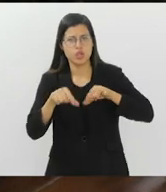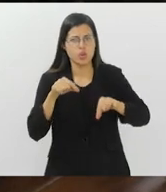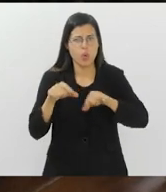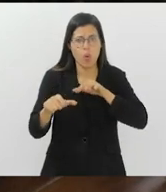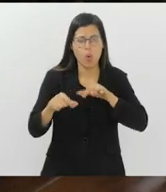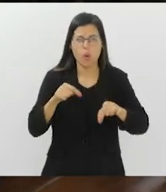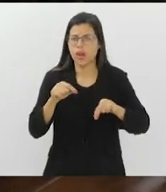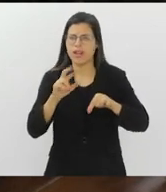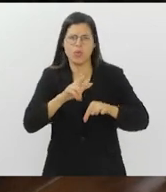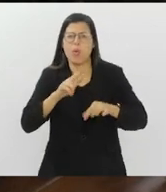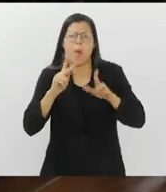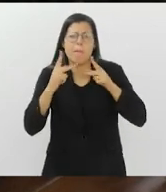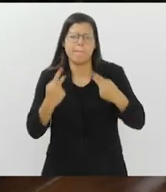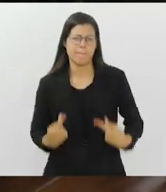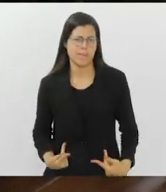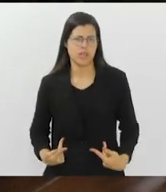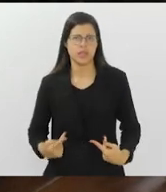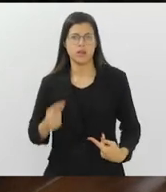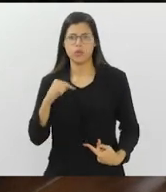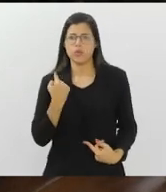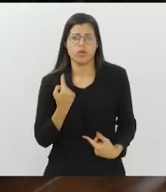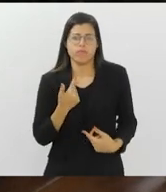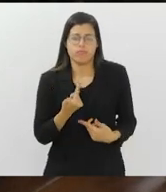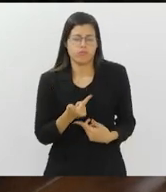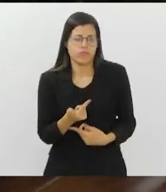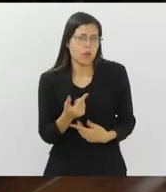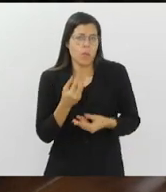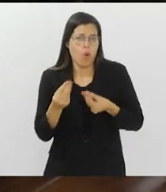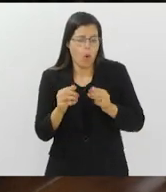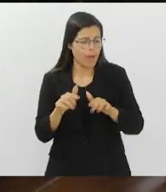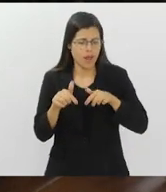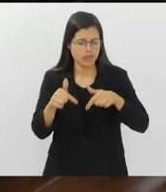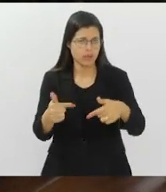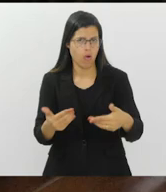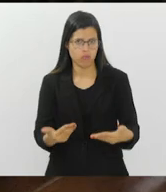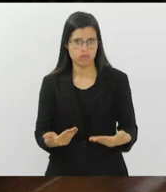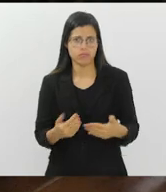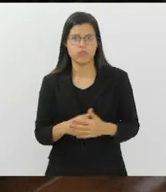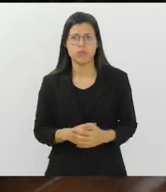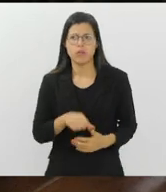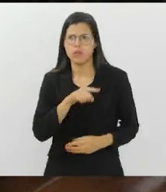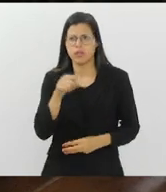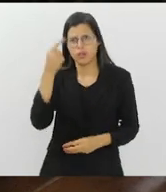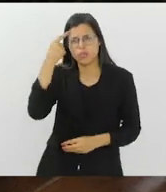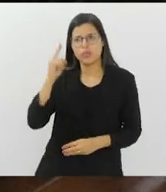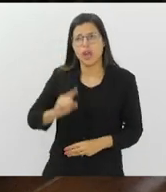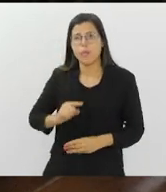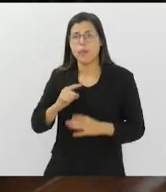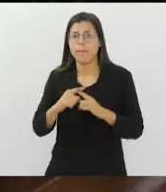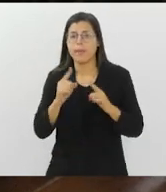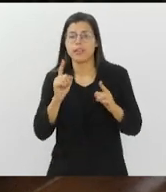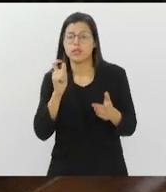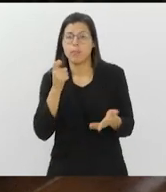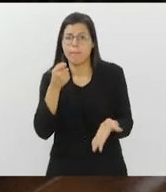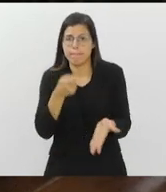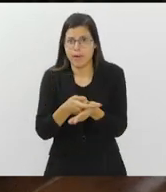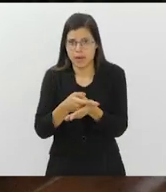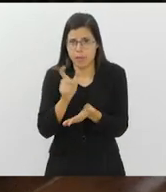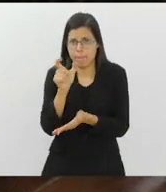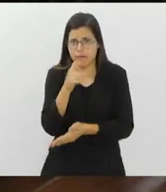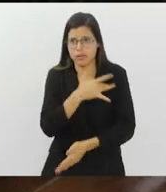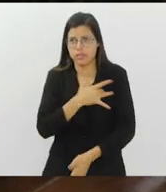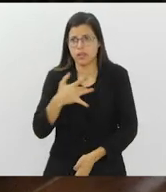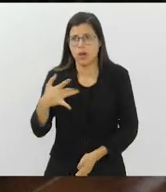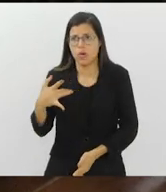desumanos, nos deixam impotentes. Muitas vezes, vocês podem não saber, mas pagamos o plano de saúde com recursos